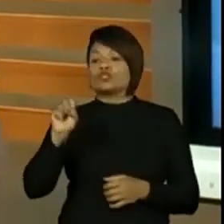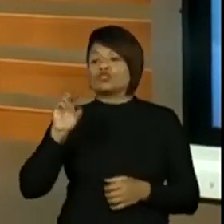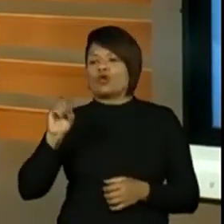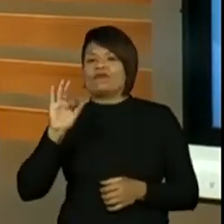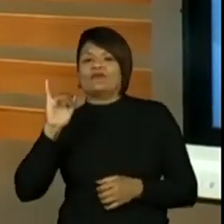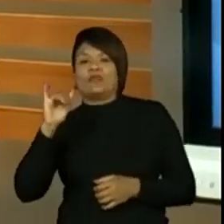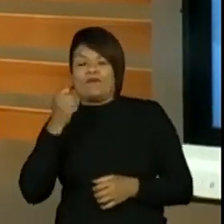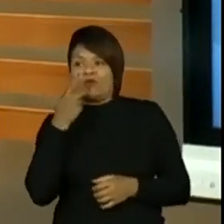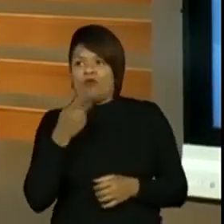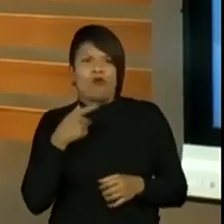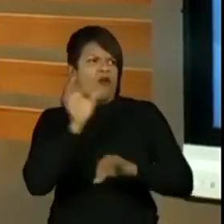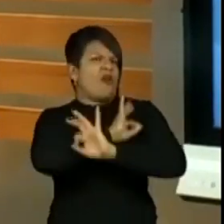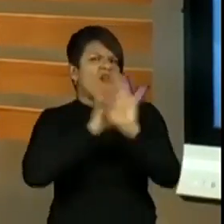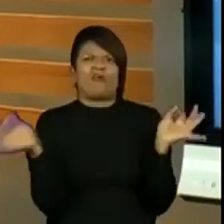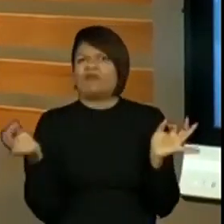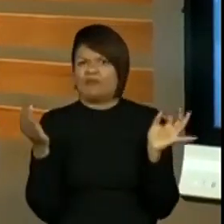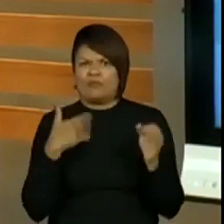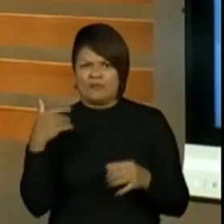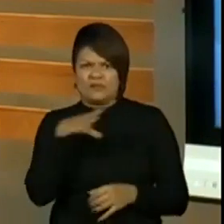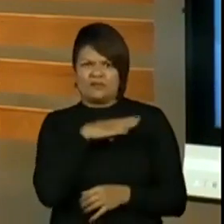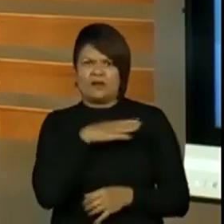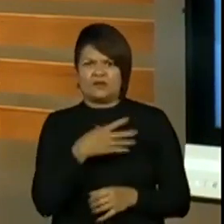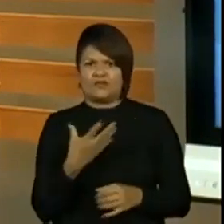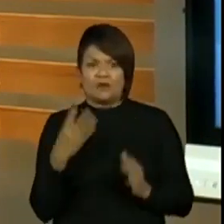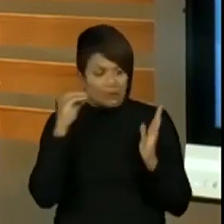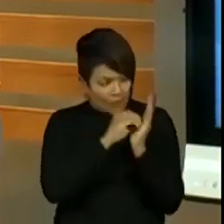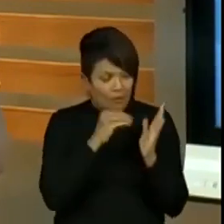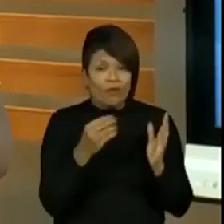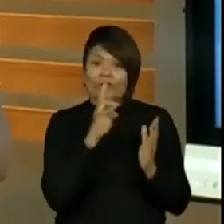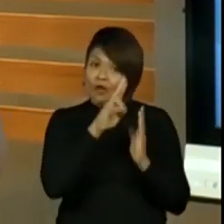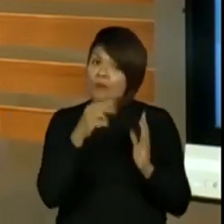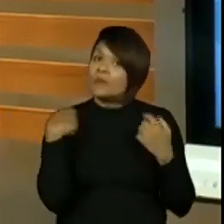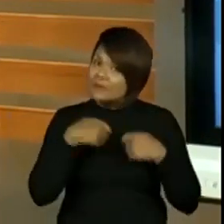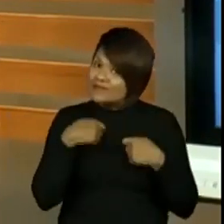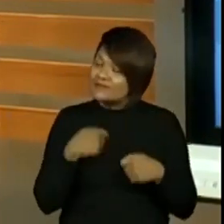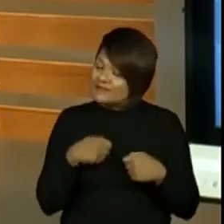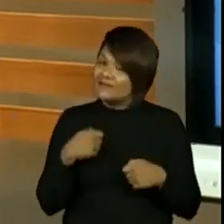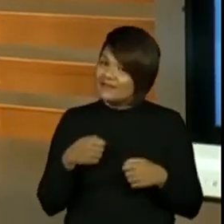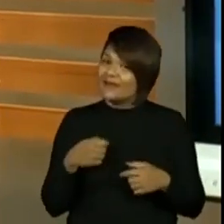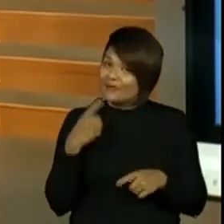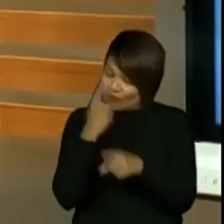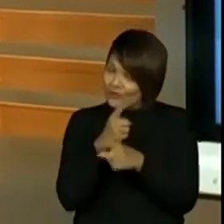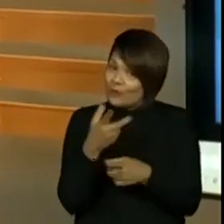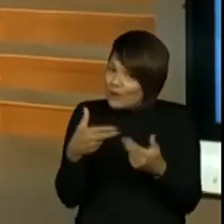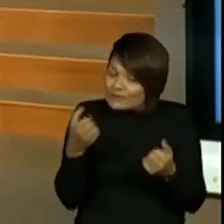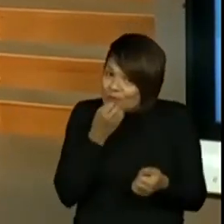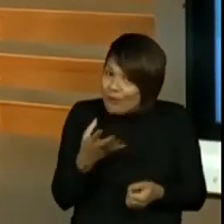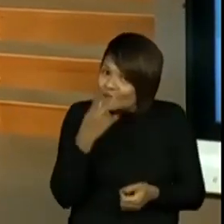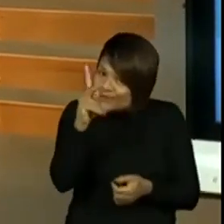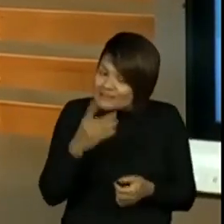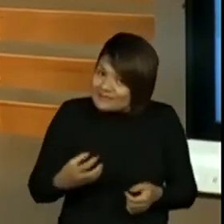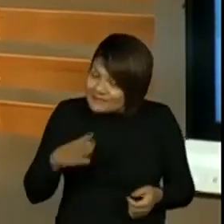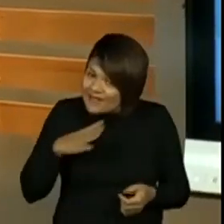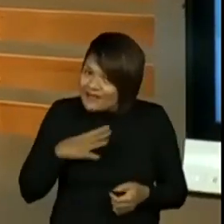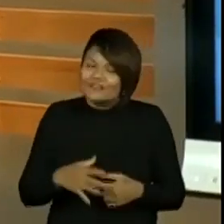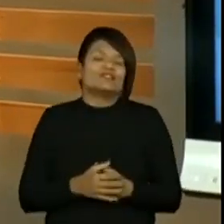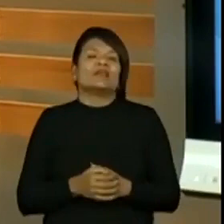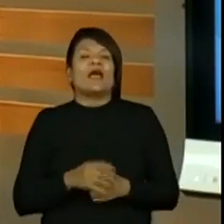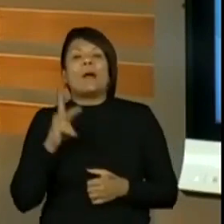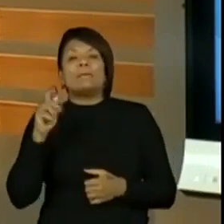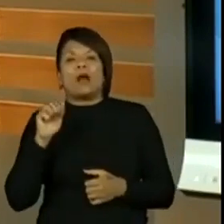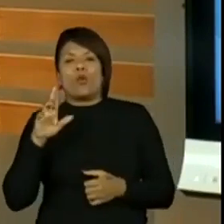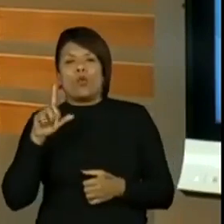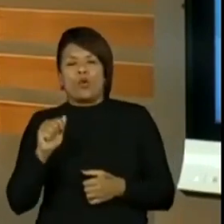horrível. A gente precisa gostar um pouco da cidade. Dê uma olhadinha que às vezes você vai achar alguma coisa interessante nessa cidade. Pablo mora em